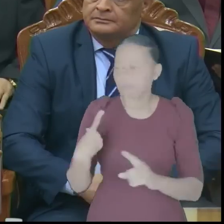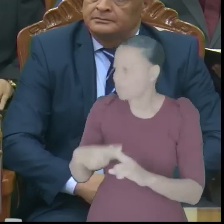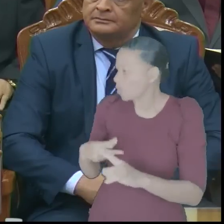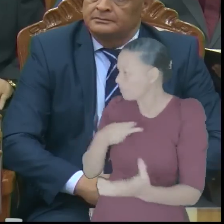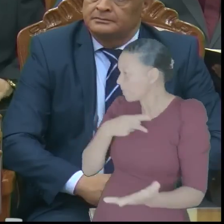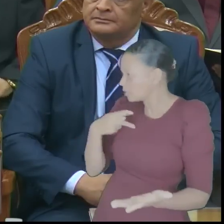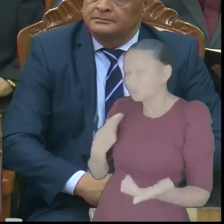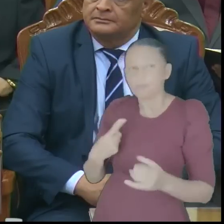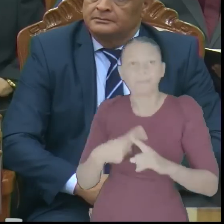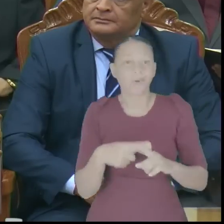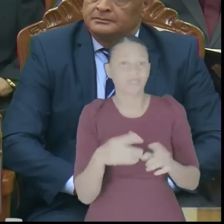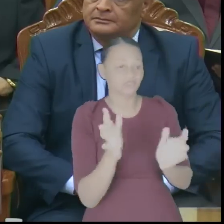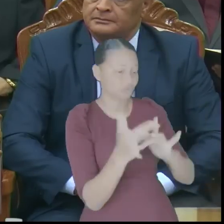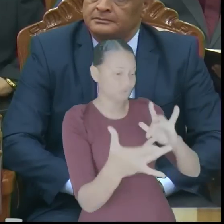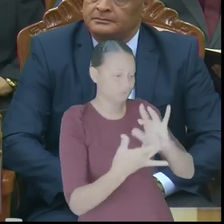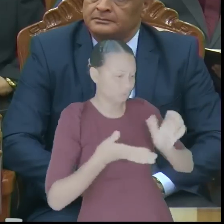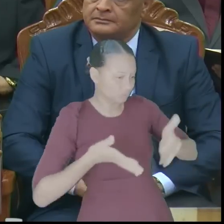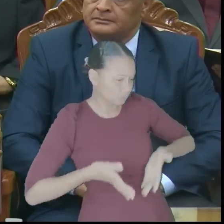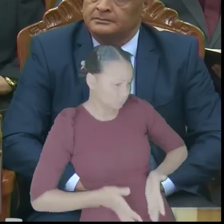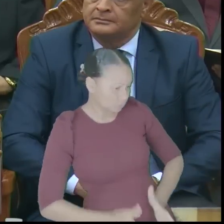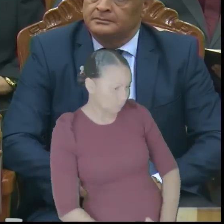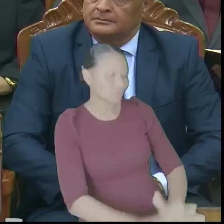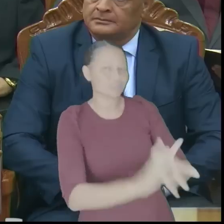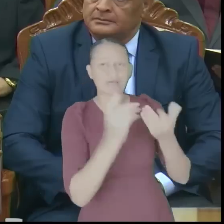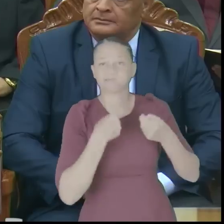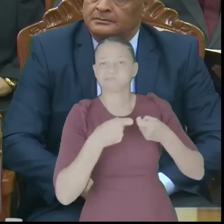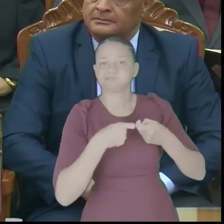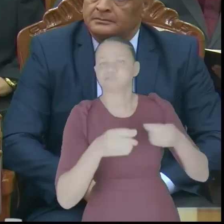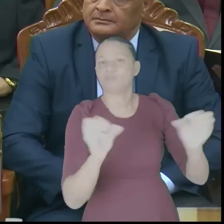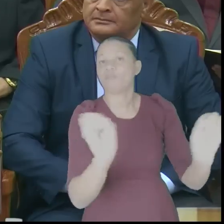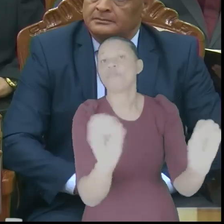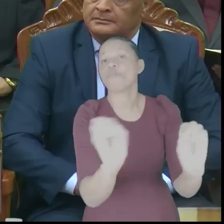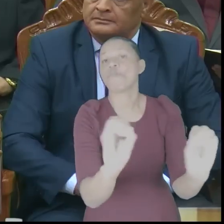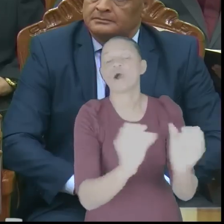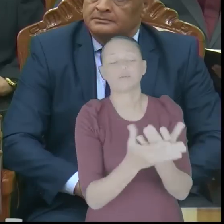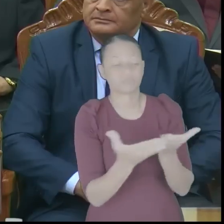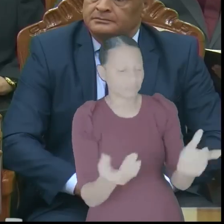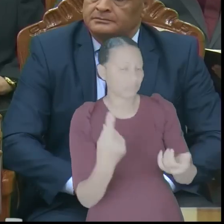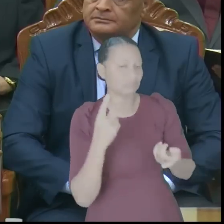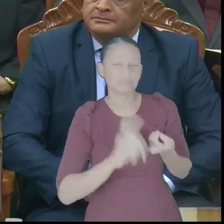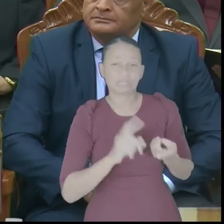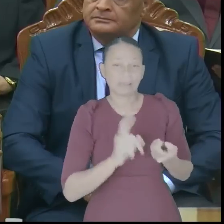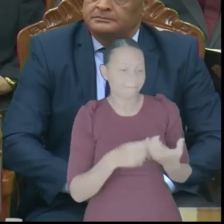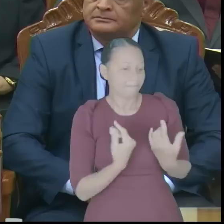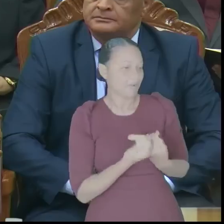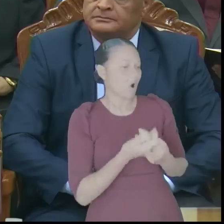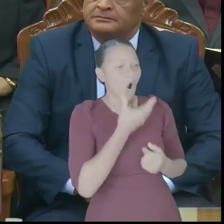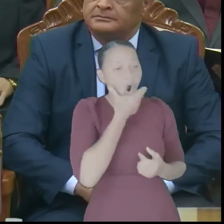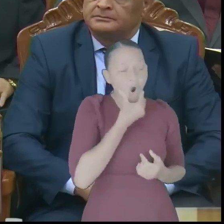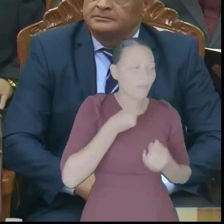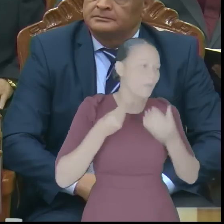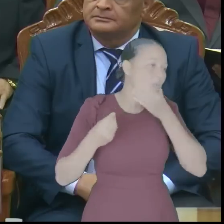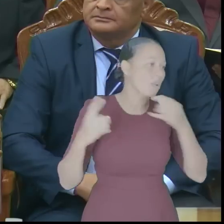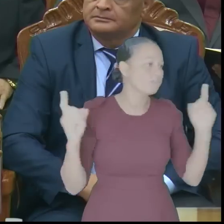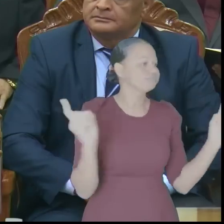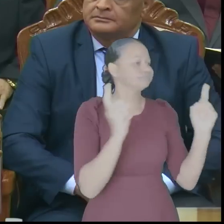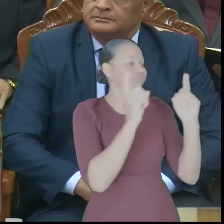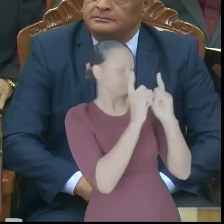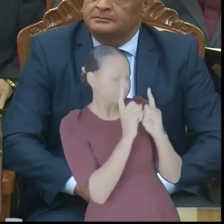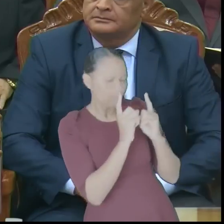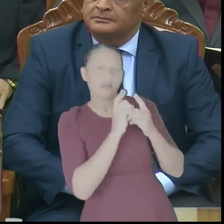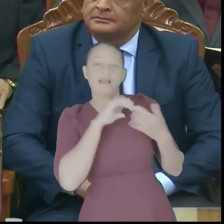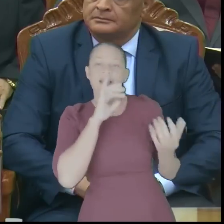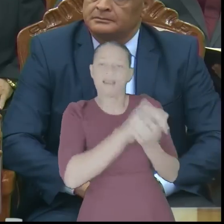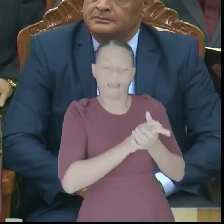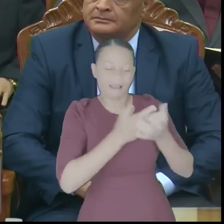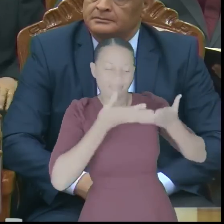Jesus, ele não nasce de uma concepção carnal, de uma conjunção carnal, não nasce de um relacionamento entre o homem e a mulher. Jesus é